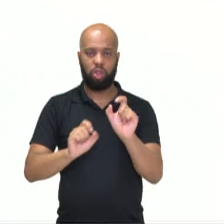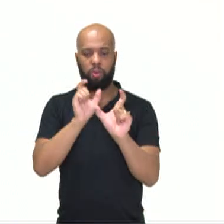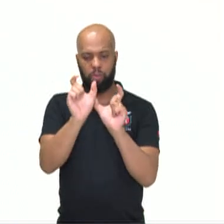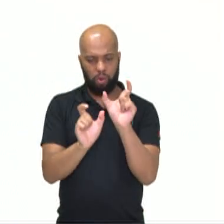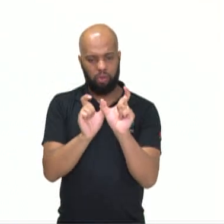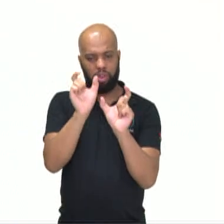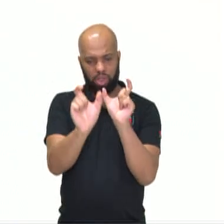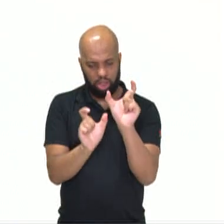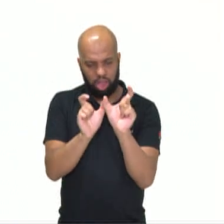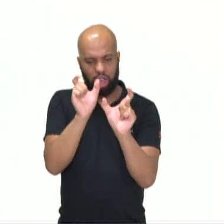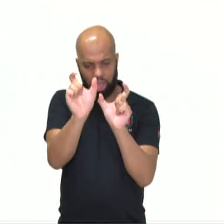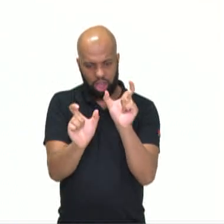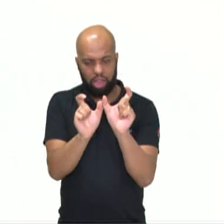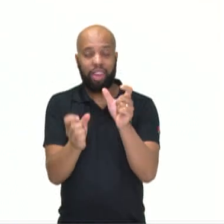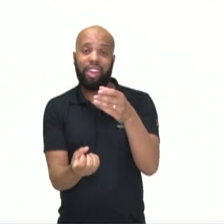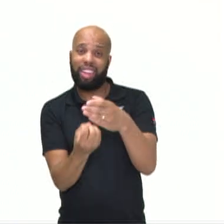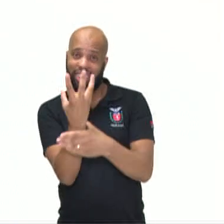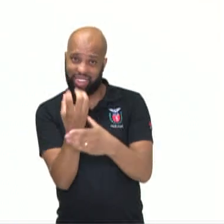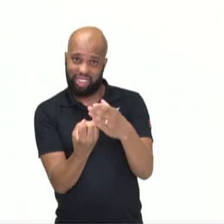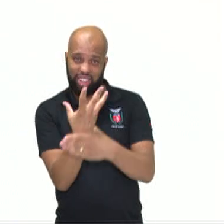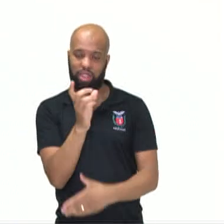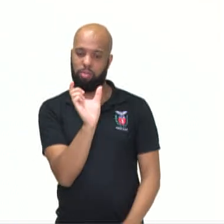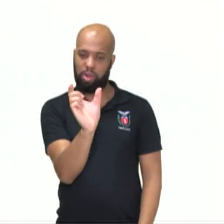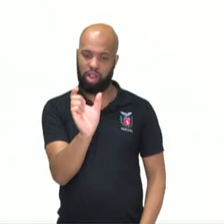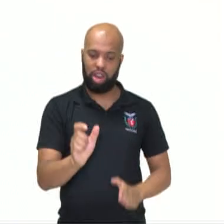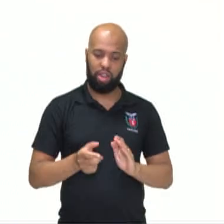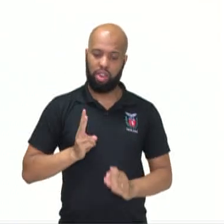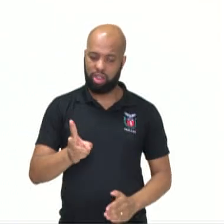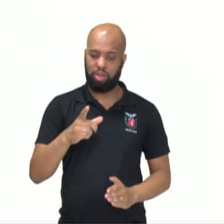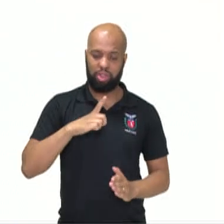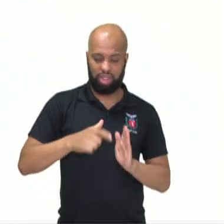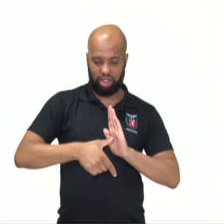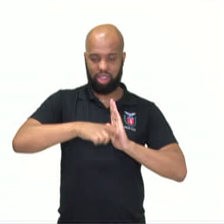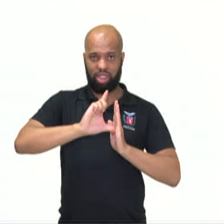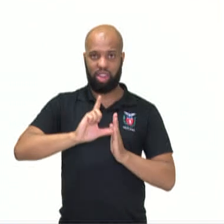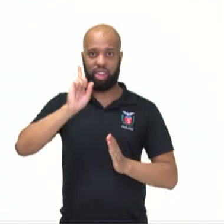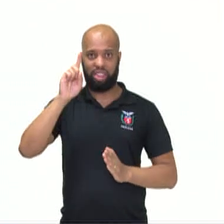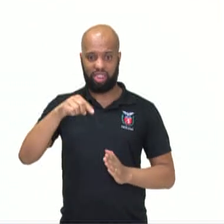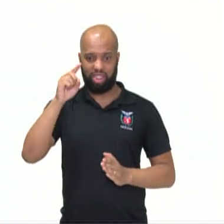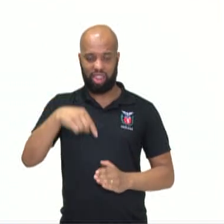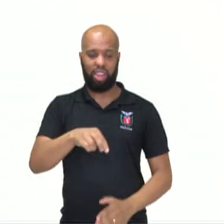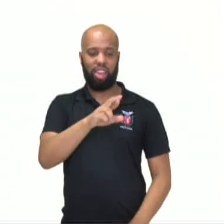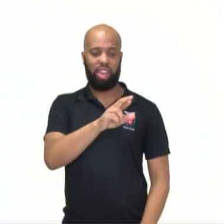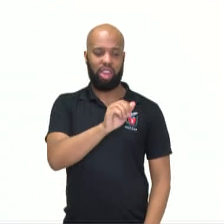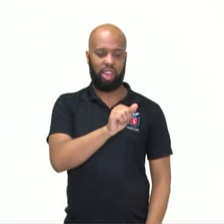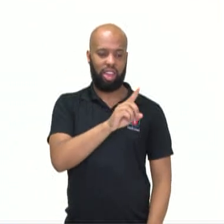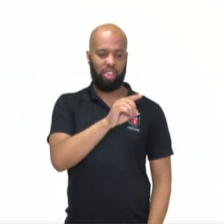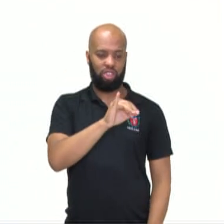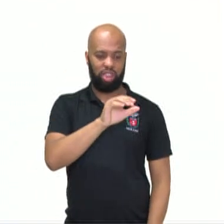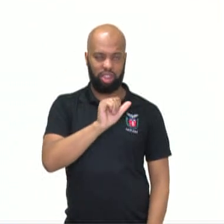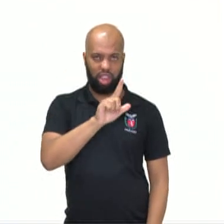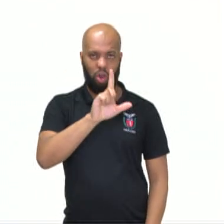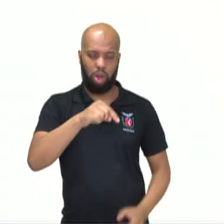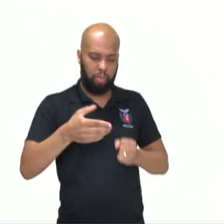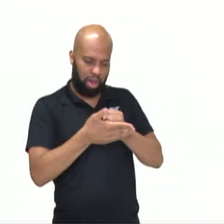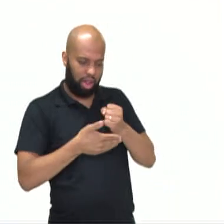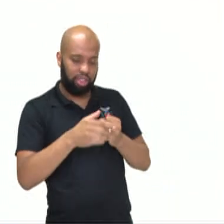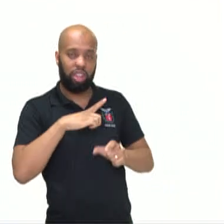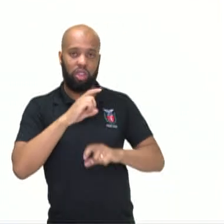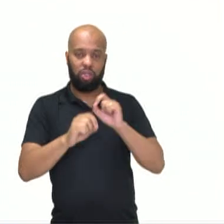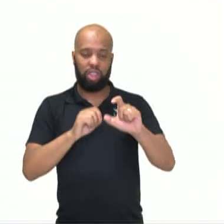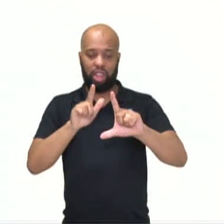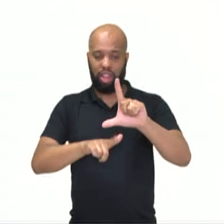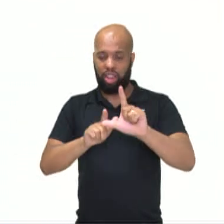de palavras, que sempre virá precedido do radical. O uso de hífen poderá variar de acordo com a letra final